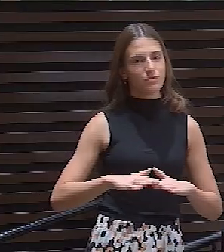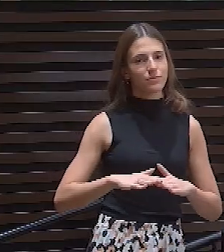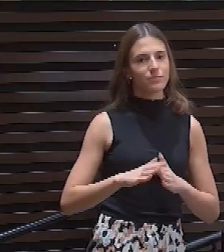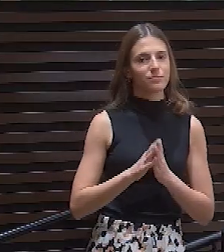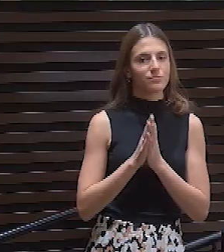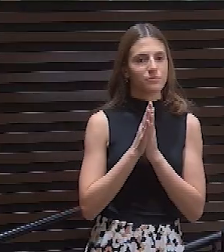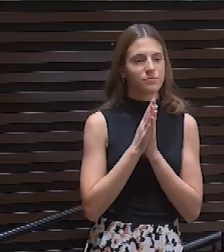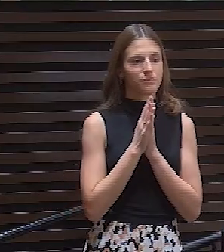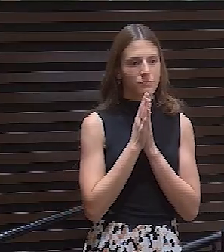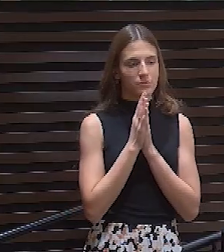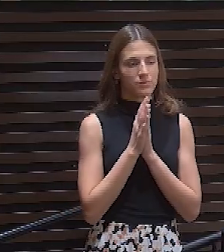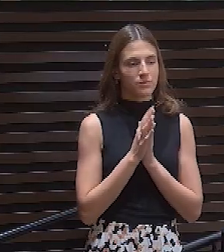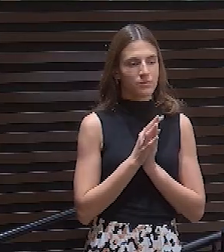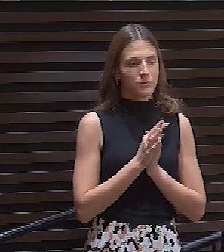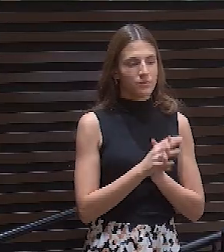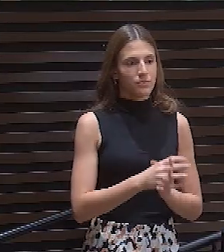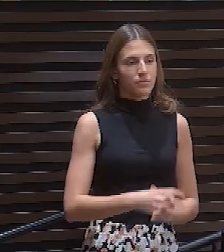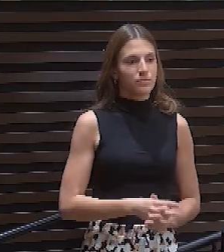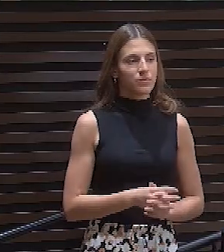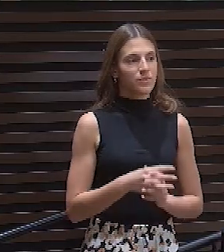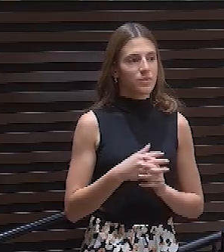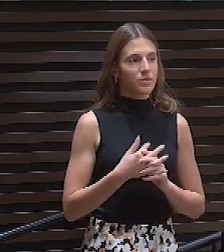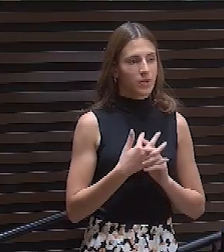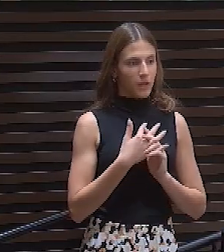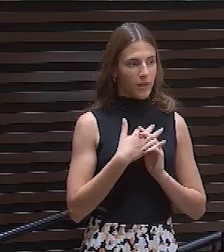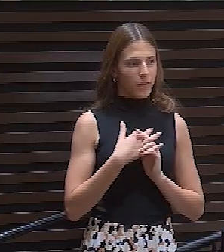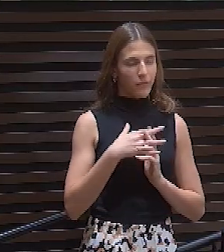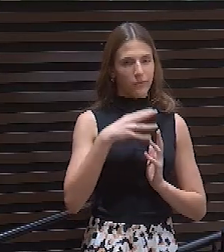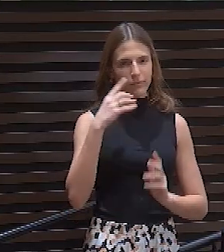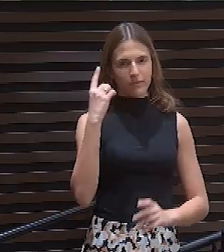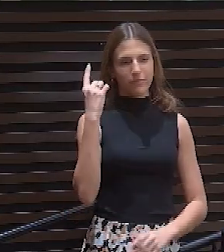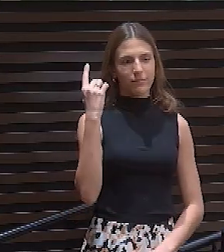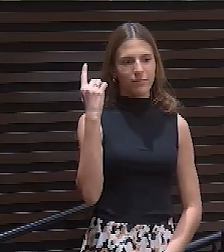Eu ando meio tonto